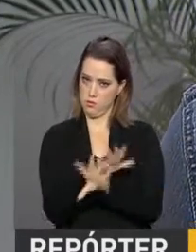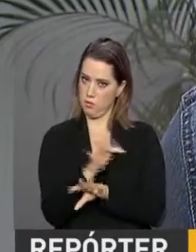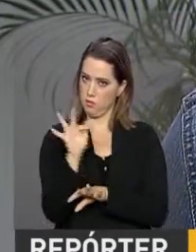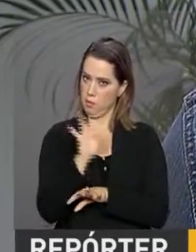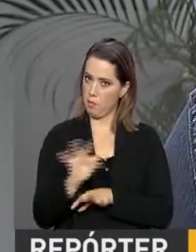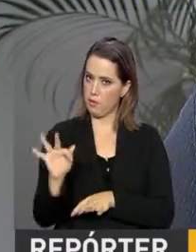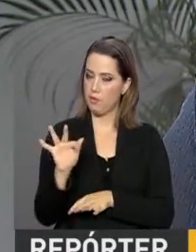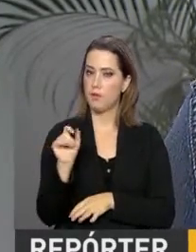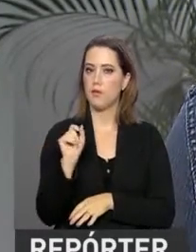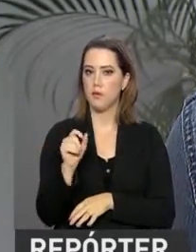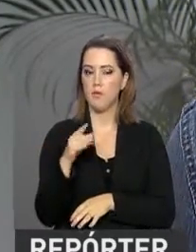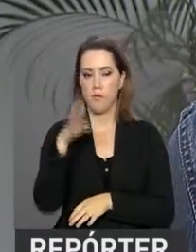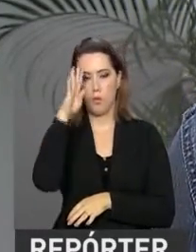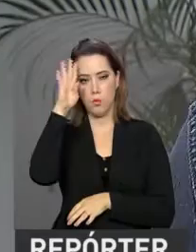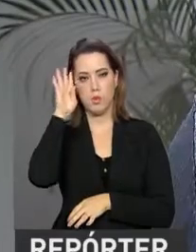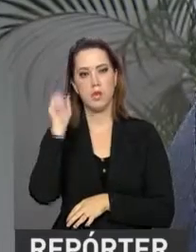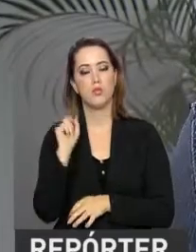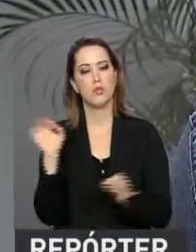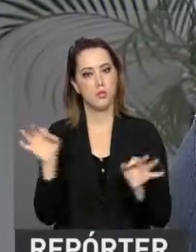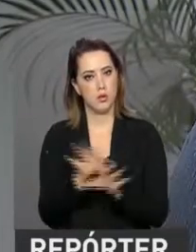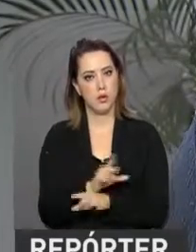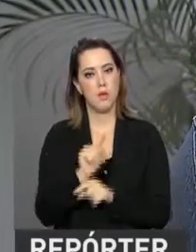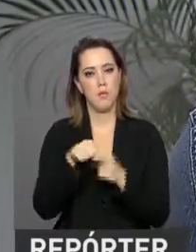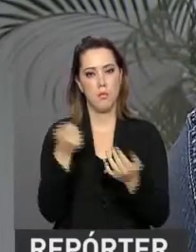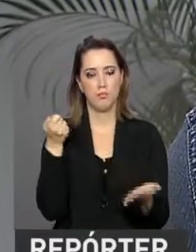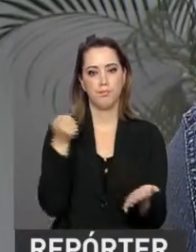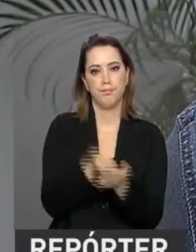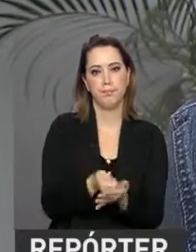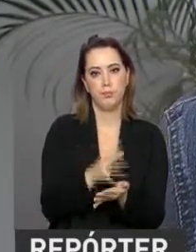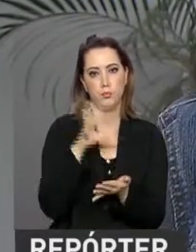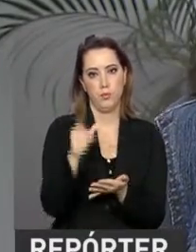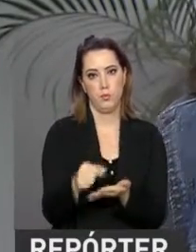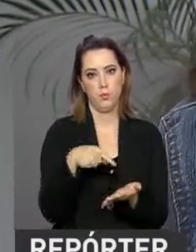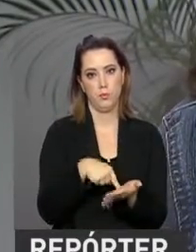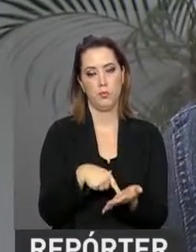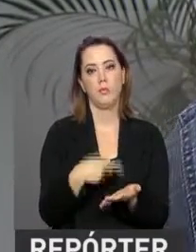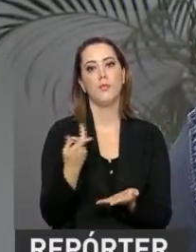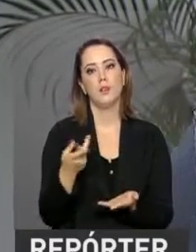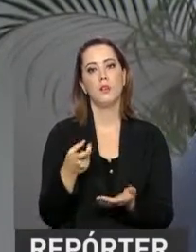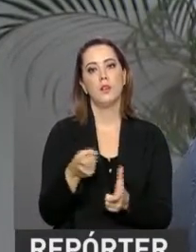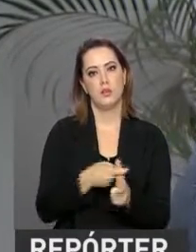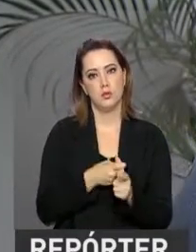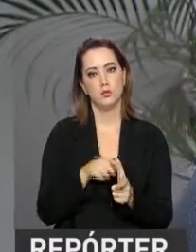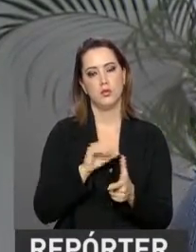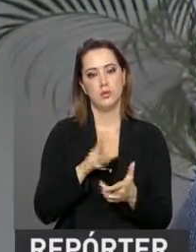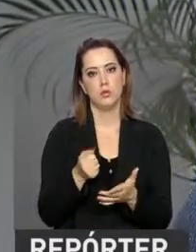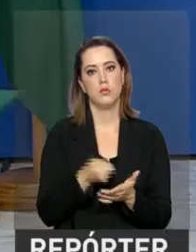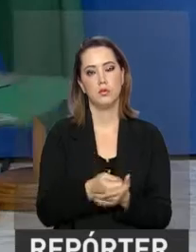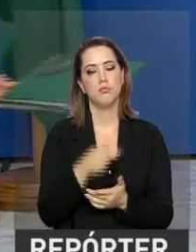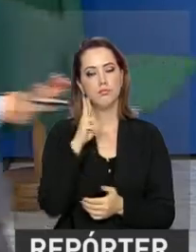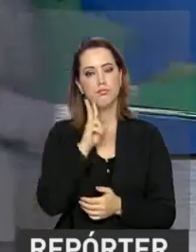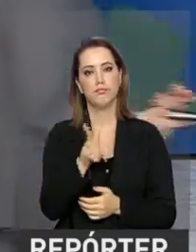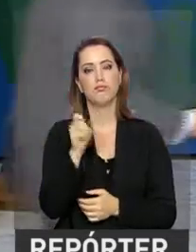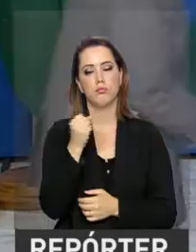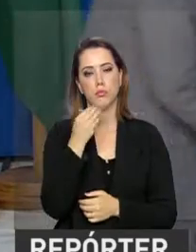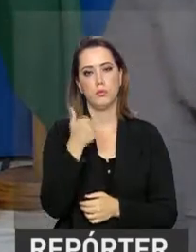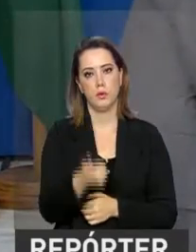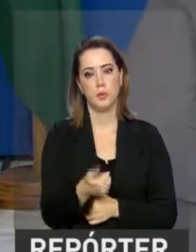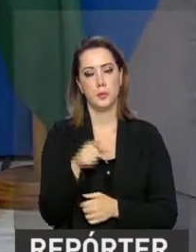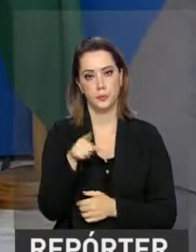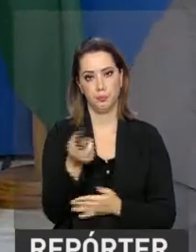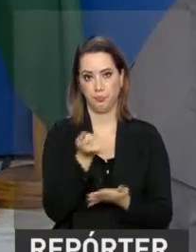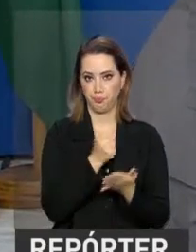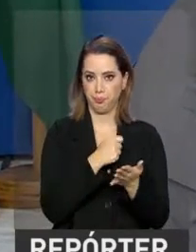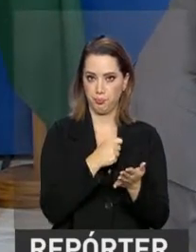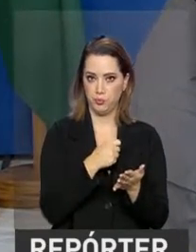tem a chance de conquistar a minha faculdade de uma vez assim que está a dívida então acabei vendo que ele é bem vantajoso uma portaria assinada nesta